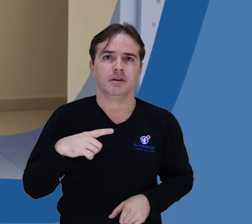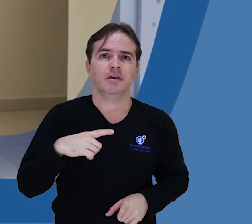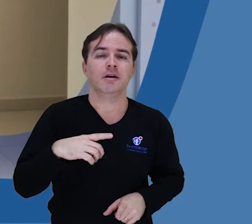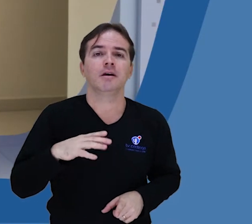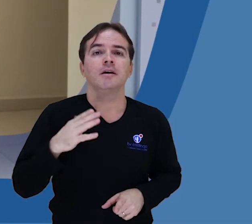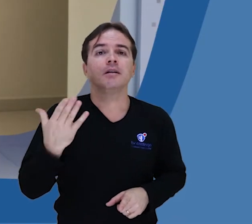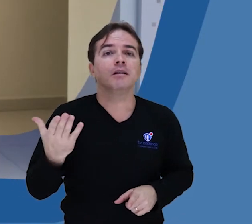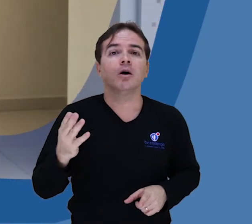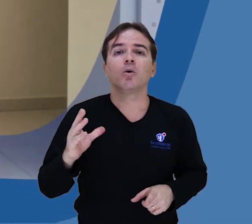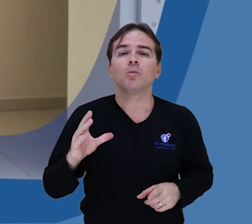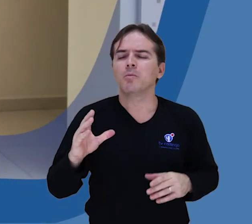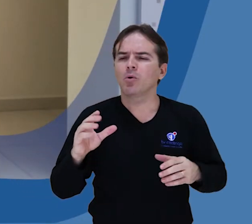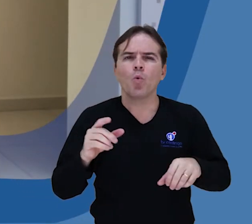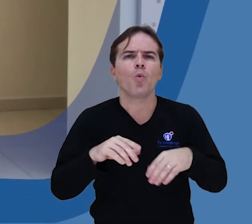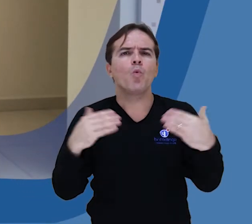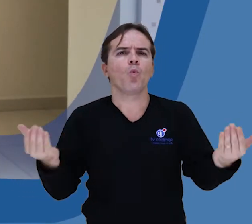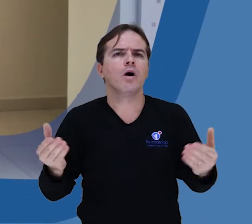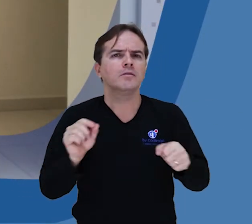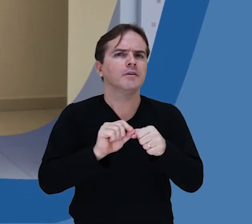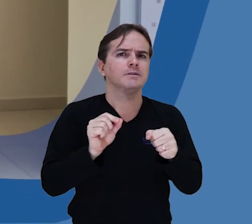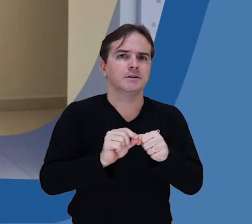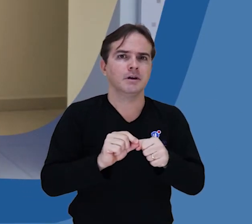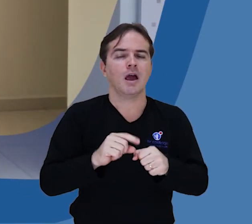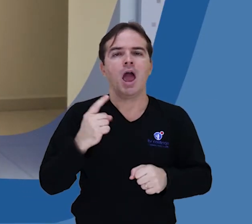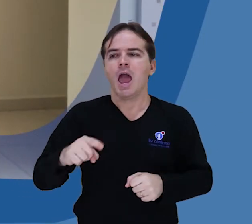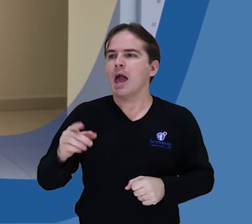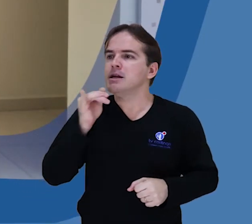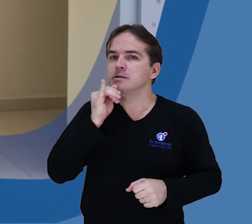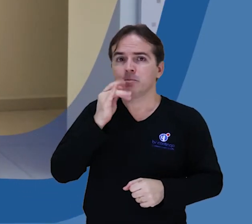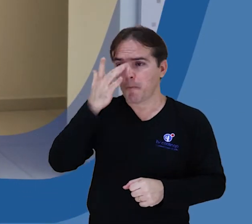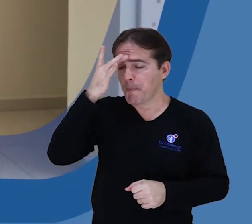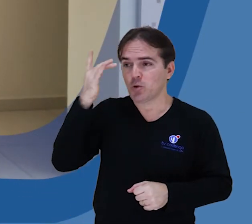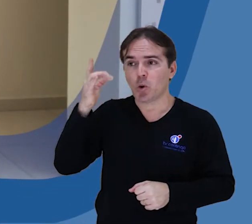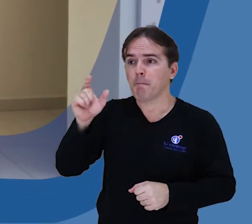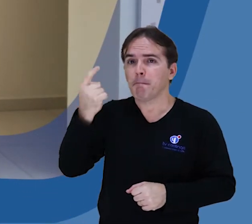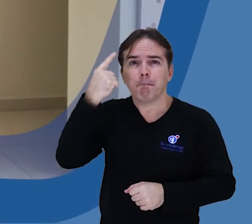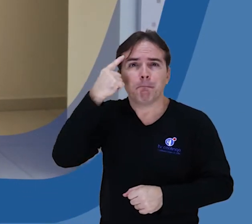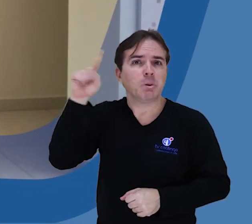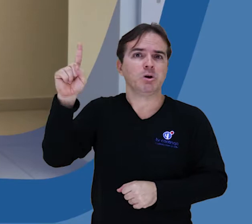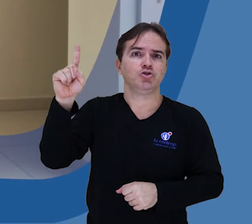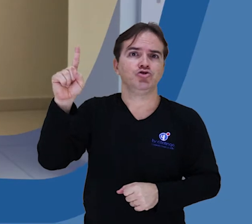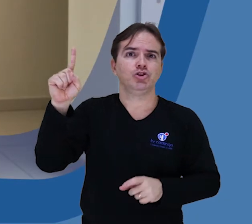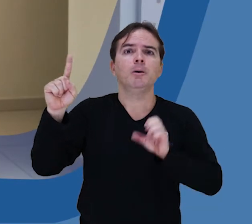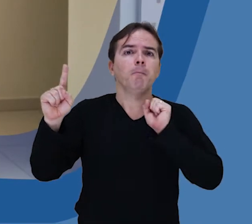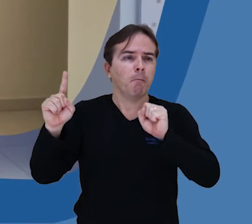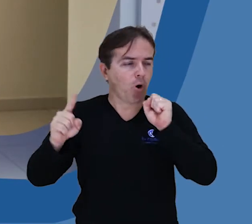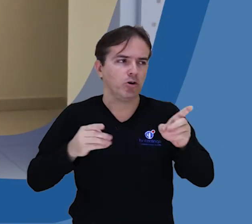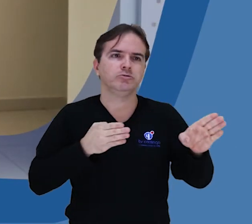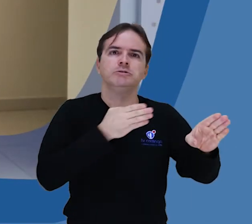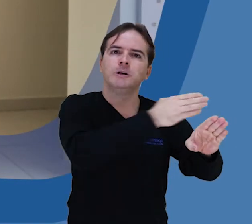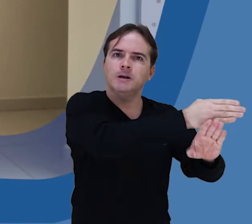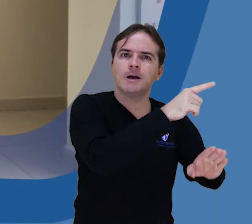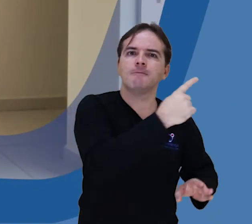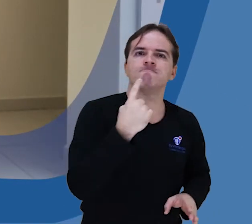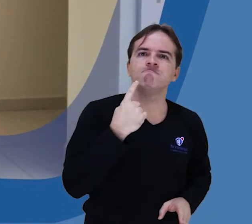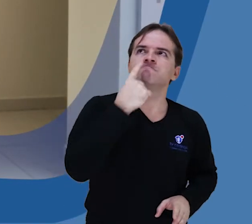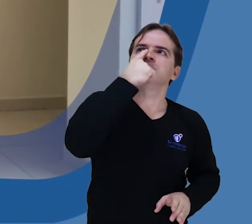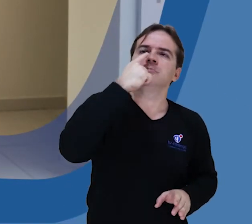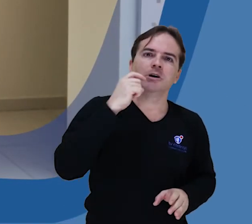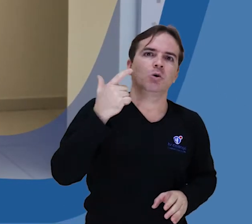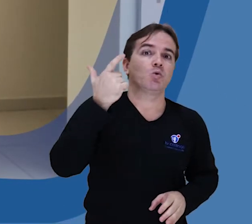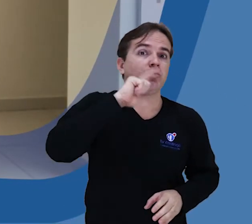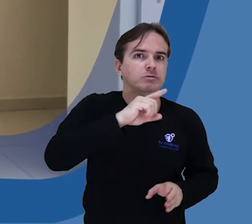esse teste? É no primeiro dia. Já detecta, já no primeiro dia, o vírus, ok? Até